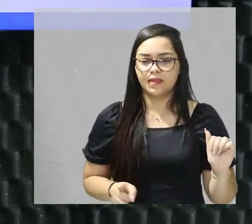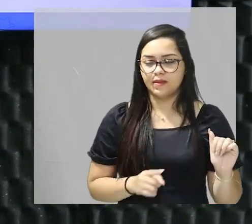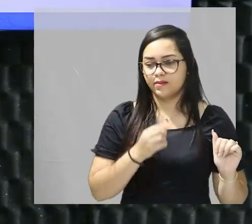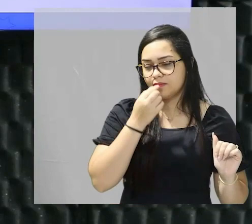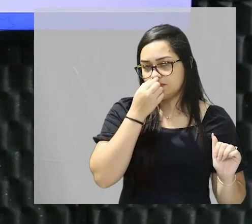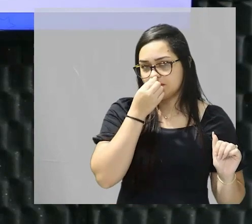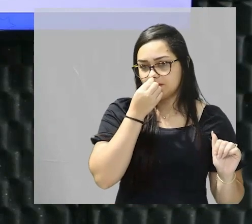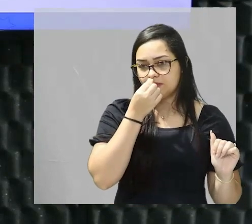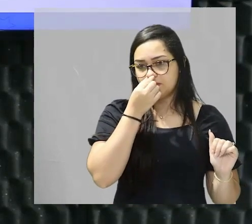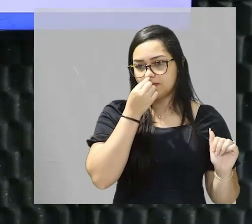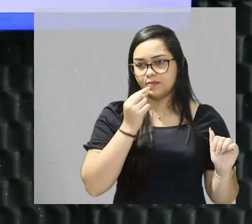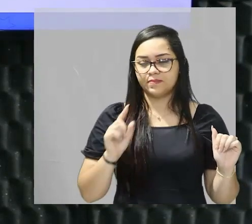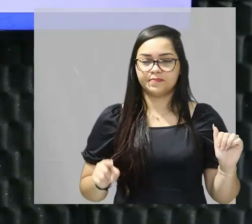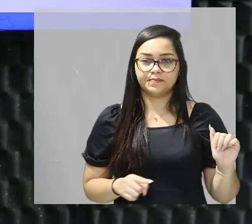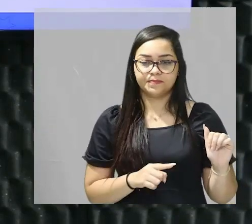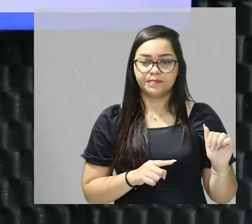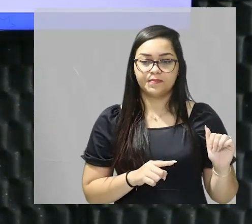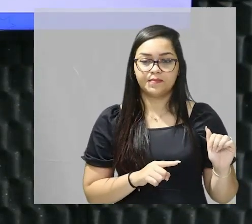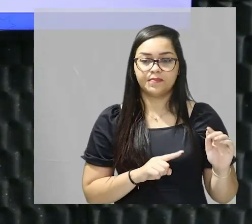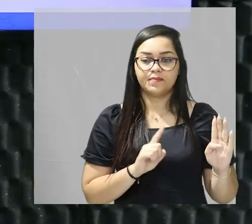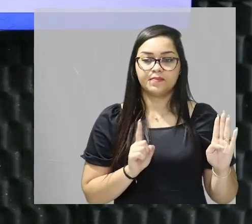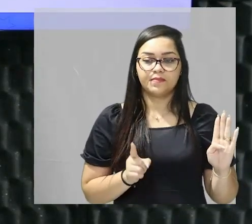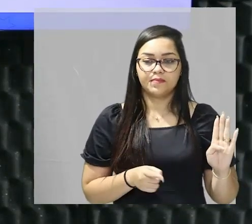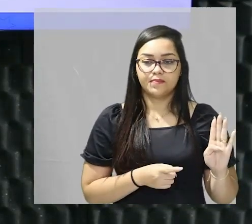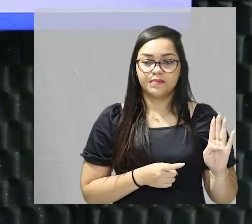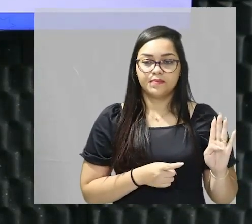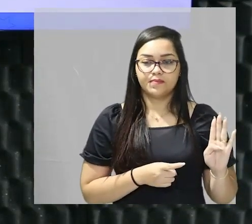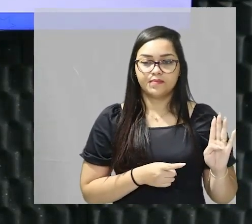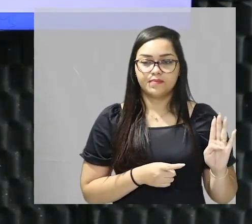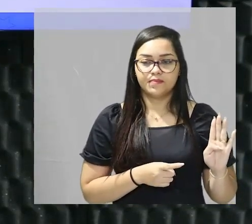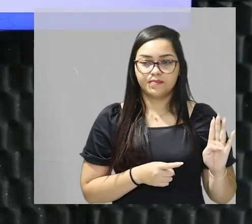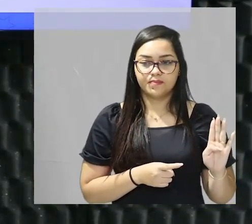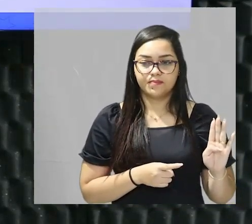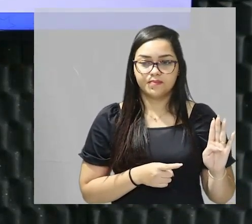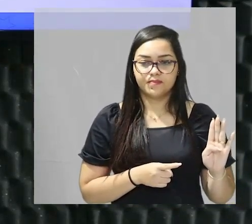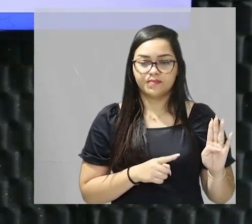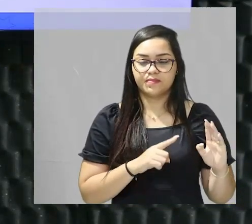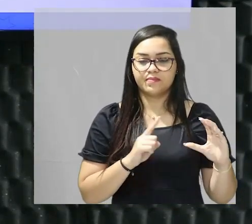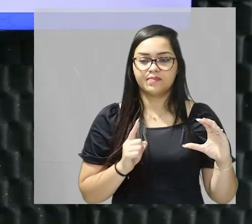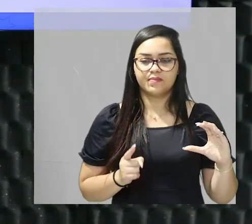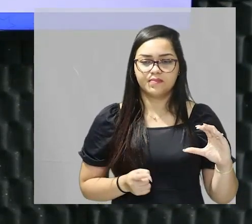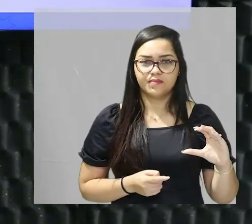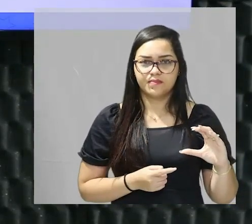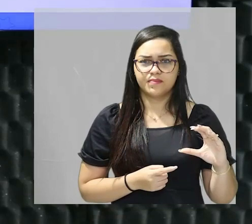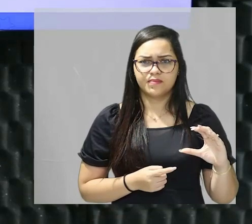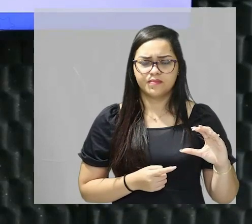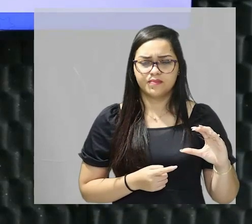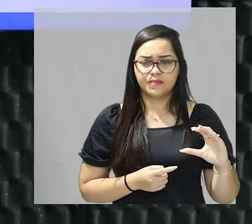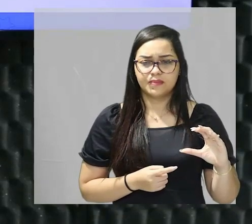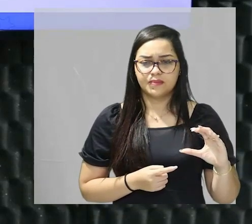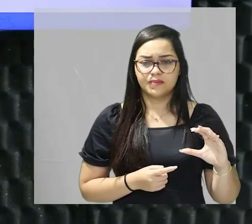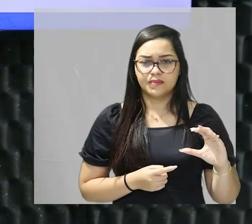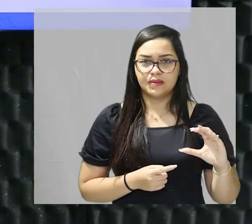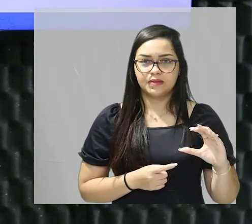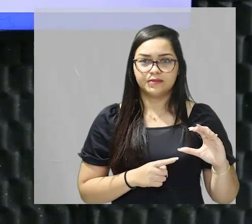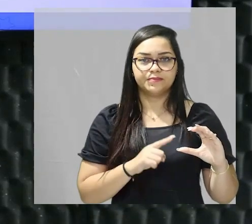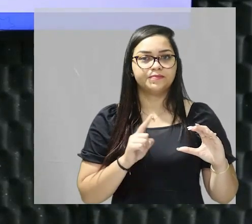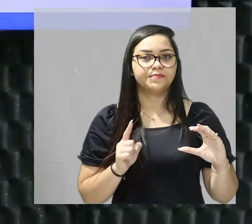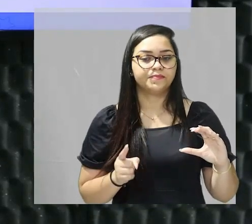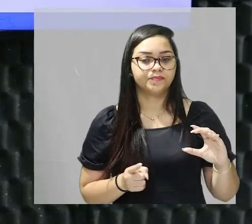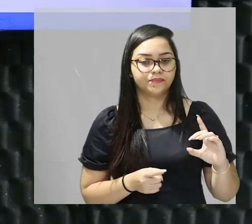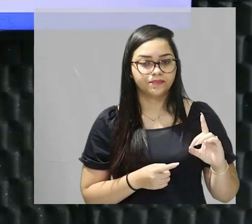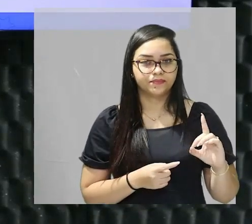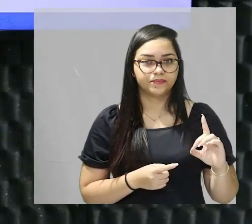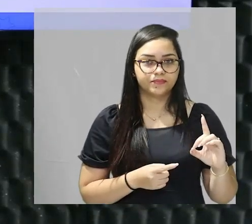Elevado caráter covalente, alta miscibilidade em água, baixa estabilidade química,